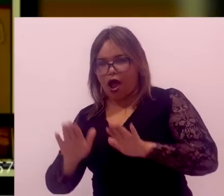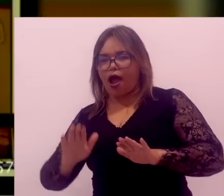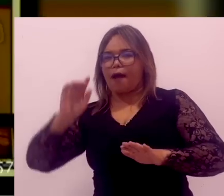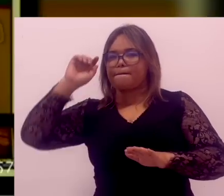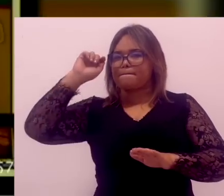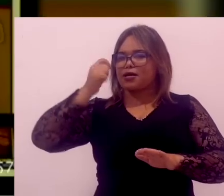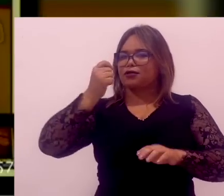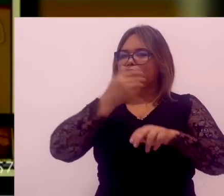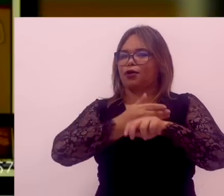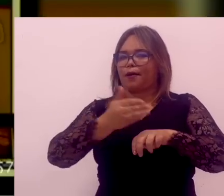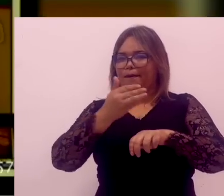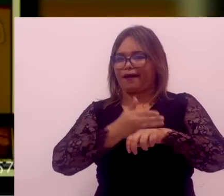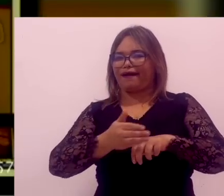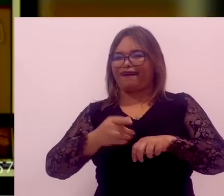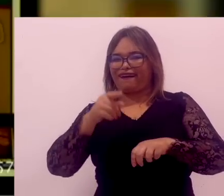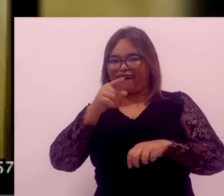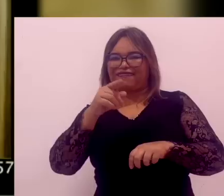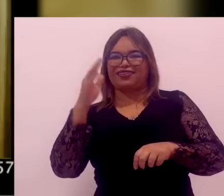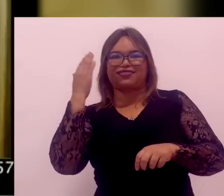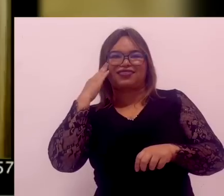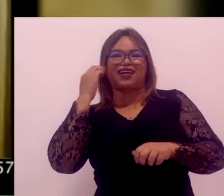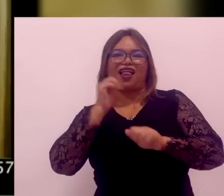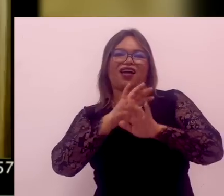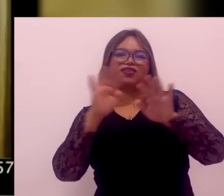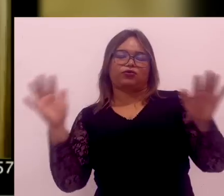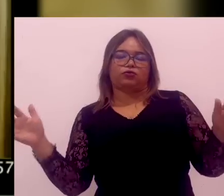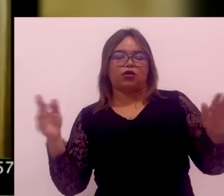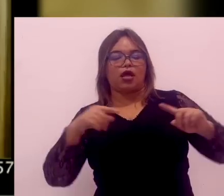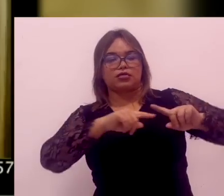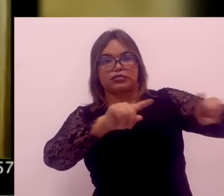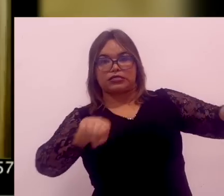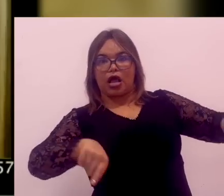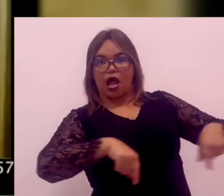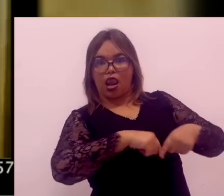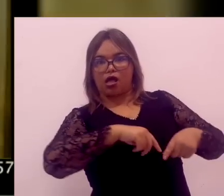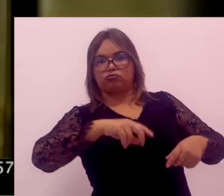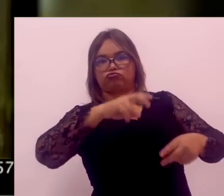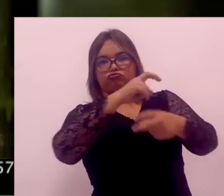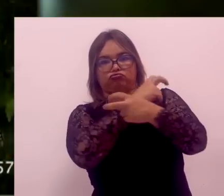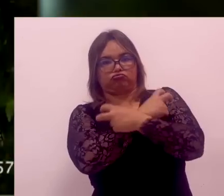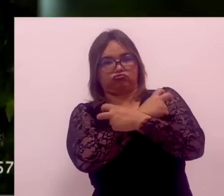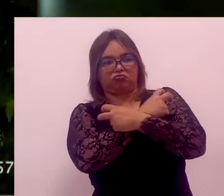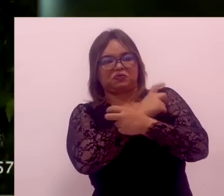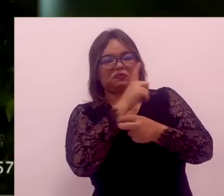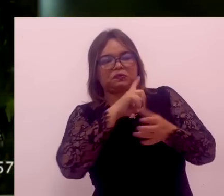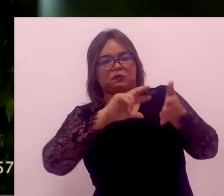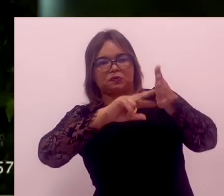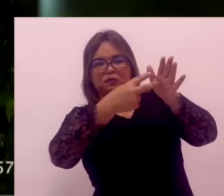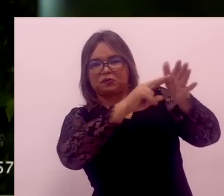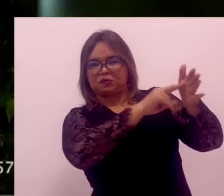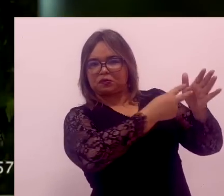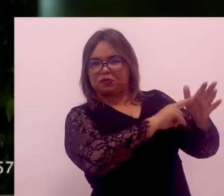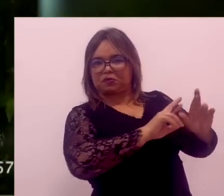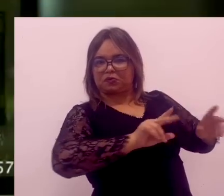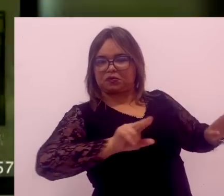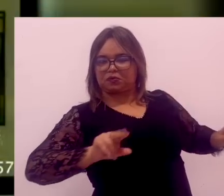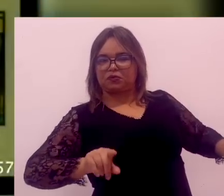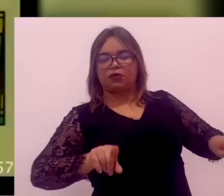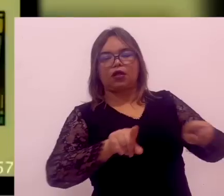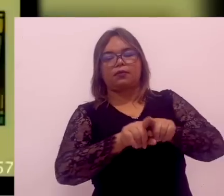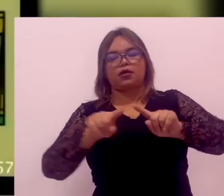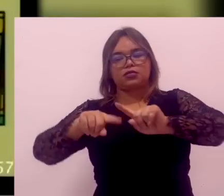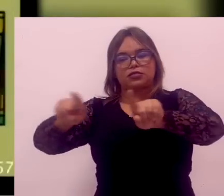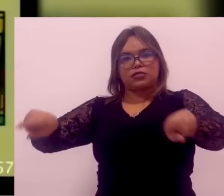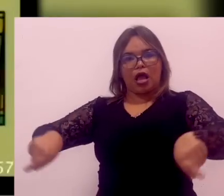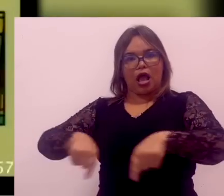o simbolismo que vai com ela. Também tem uma sala assíria, porque ela representa todas as religiões antigas.